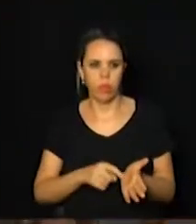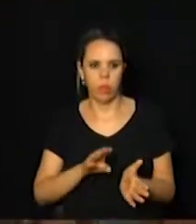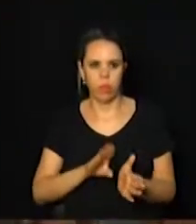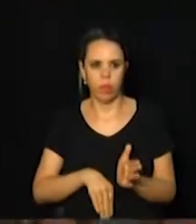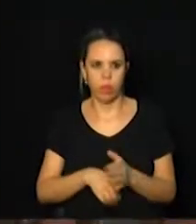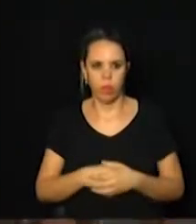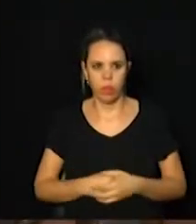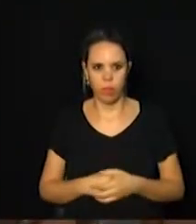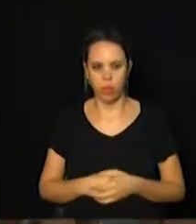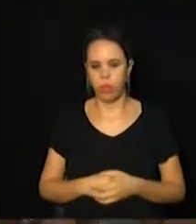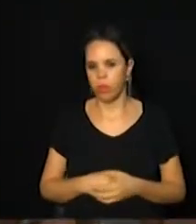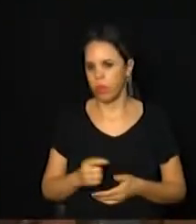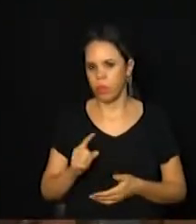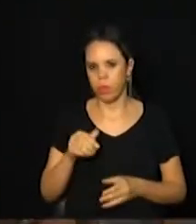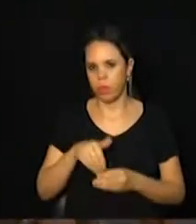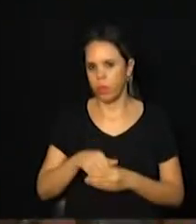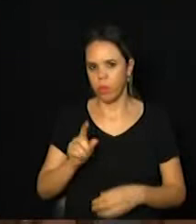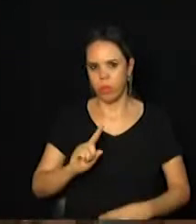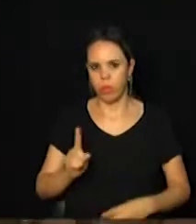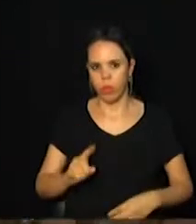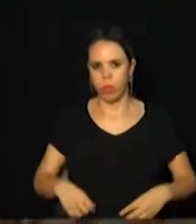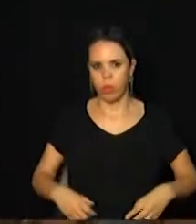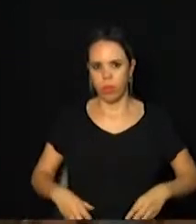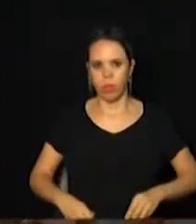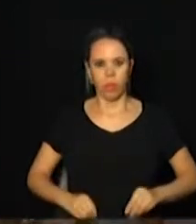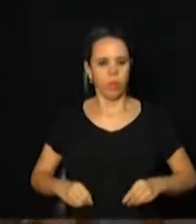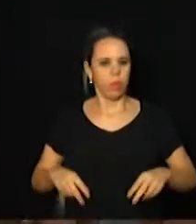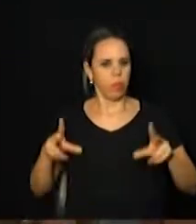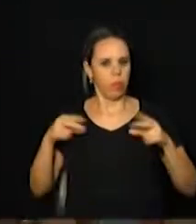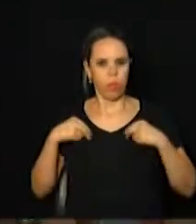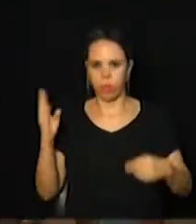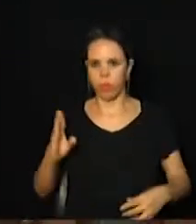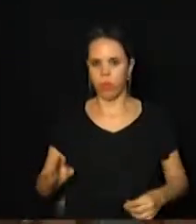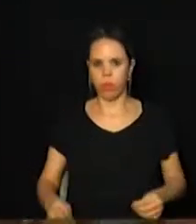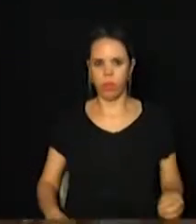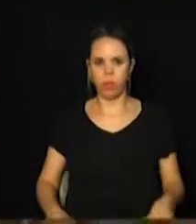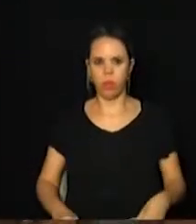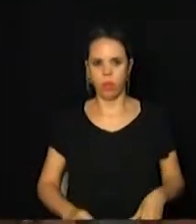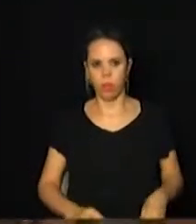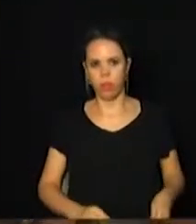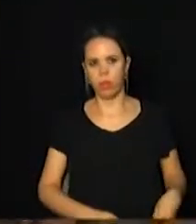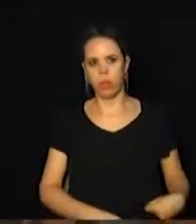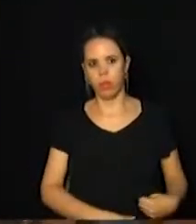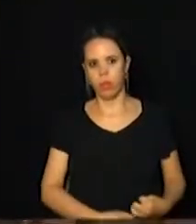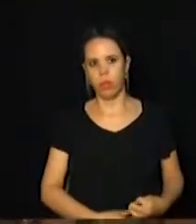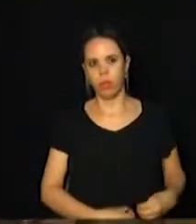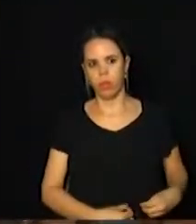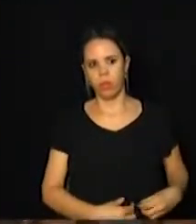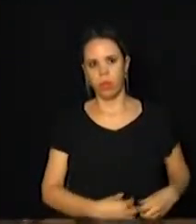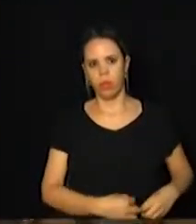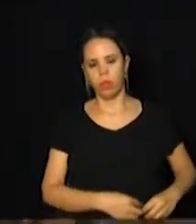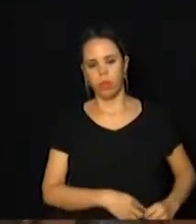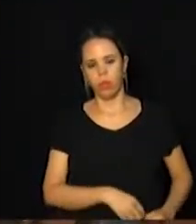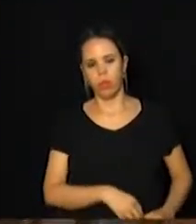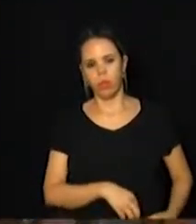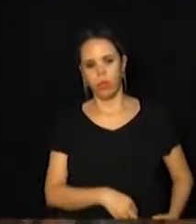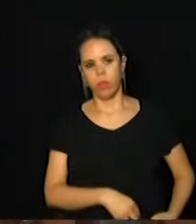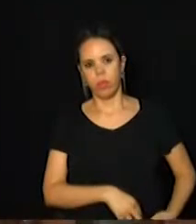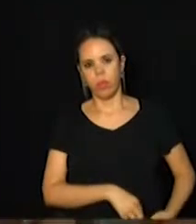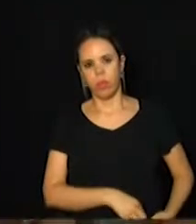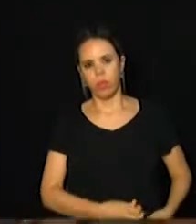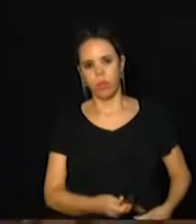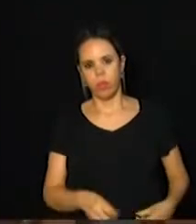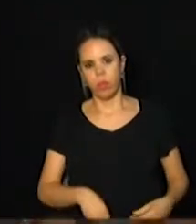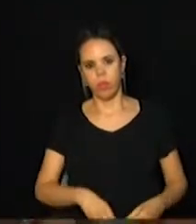poder não reeleger esses daí que não merece o voto brasileiro é exatamente que não